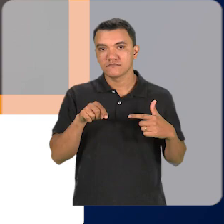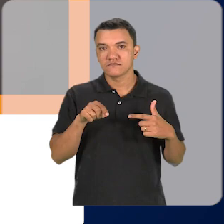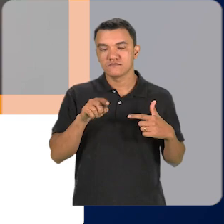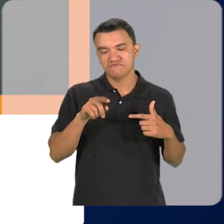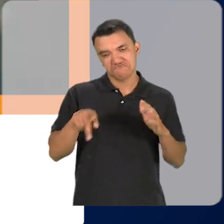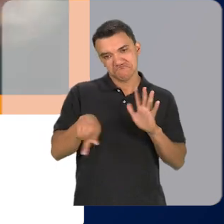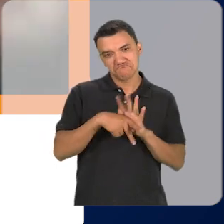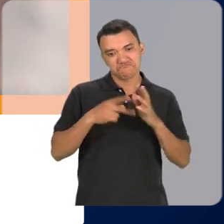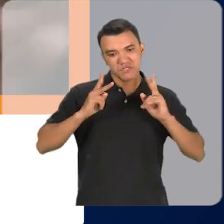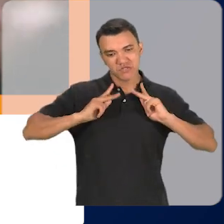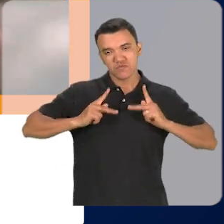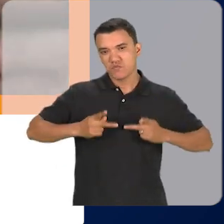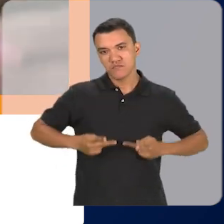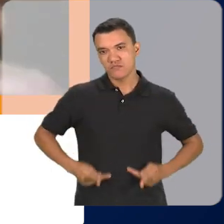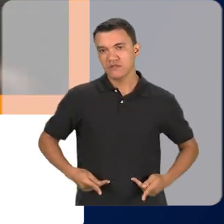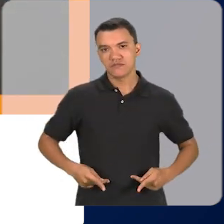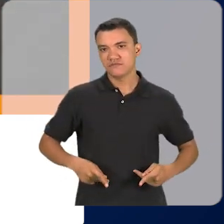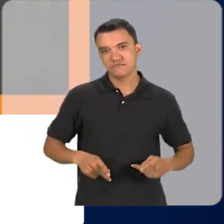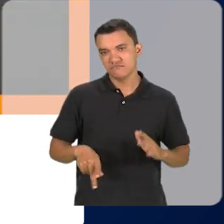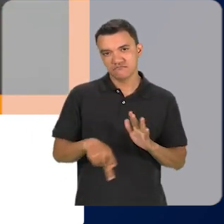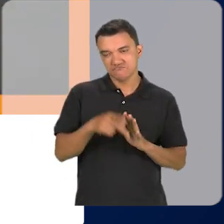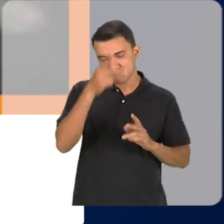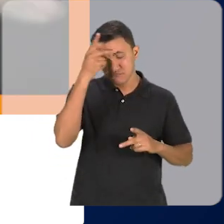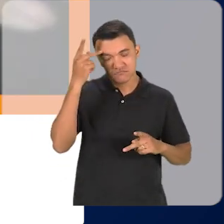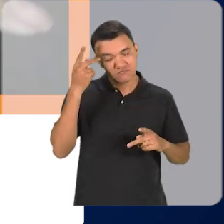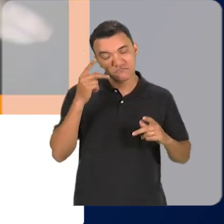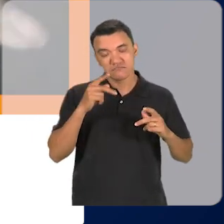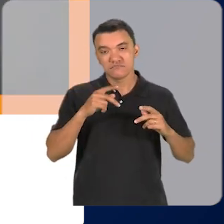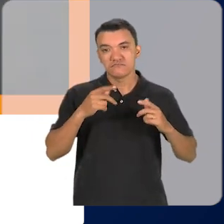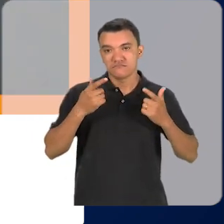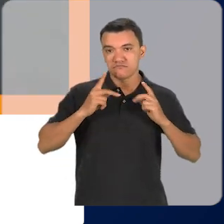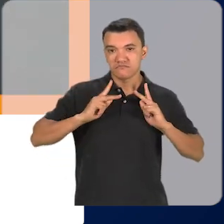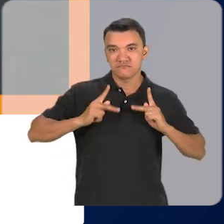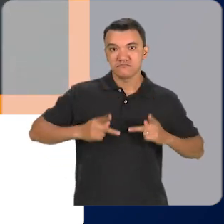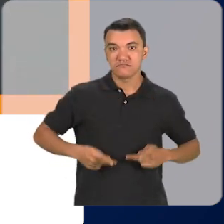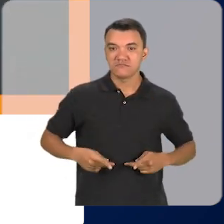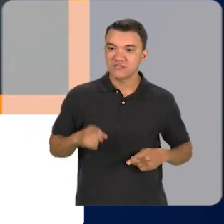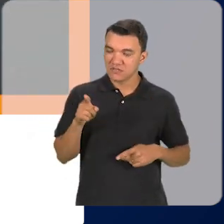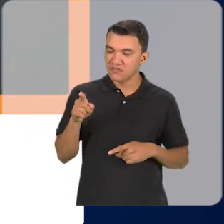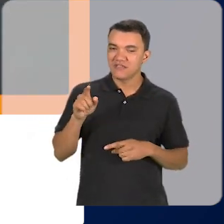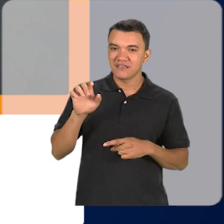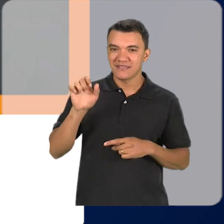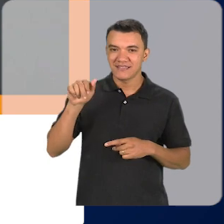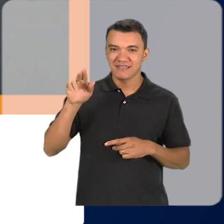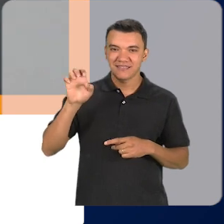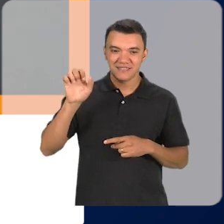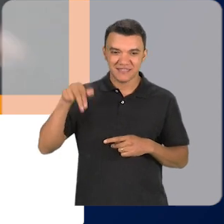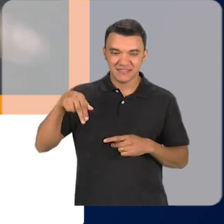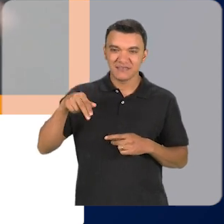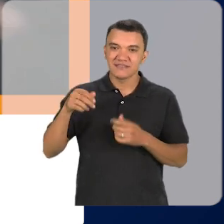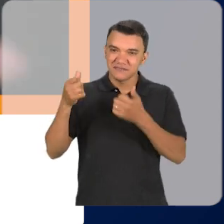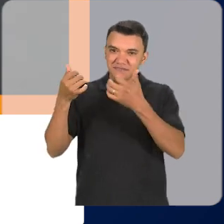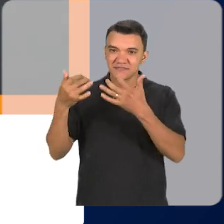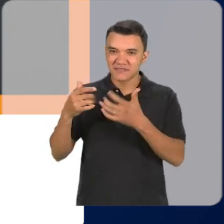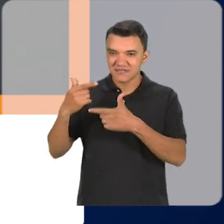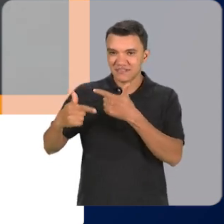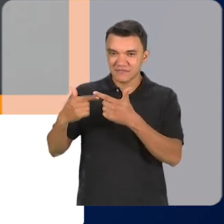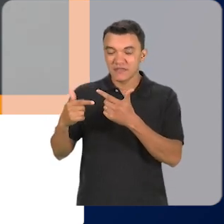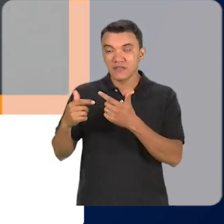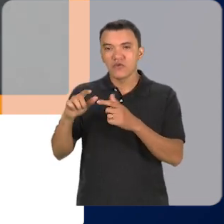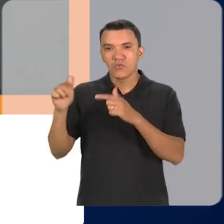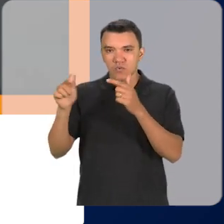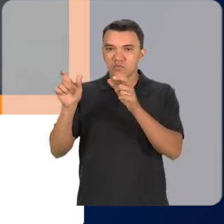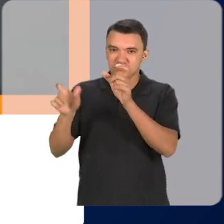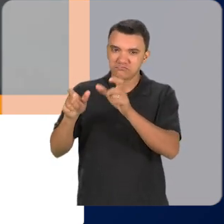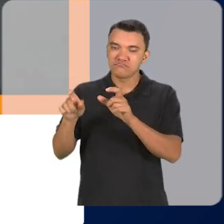né? Um método que é puramente humana, como pontua Ellen no seu trabalho, né? E outros autores.